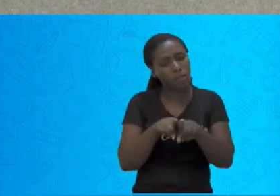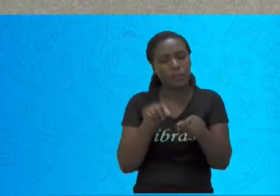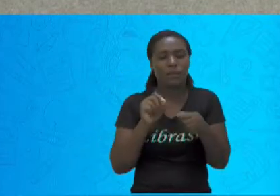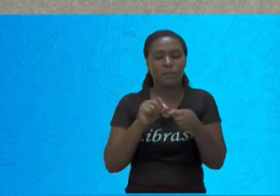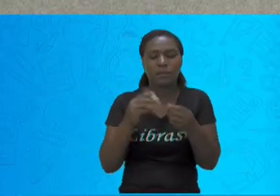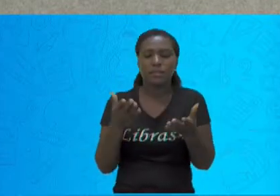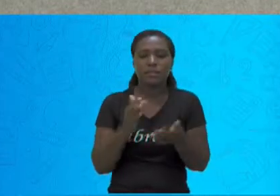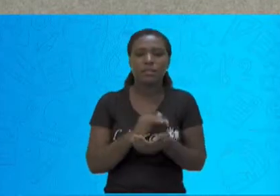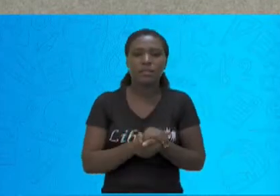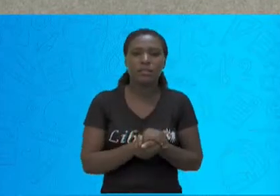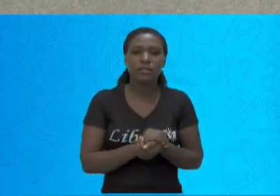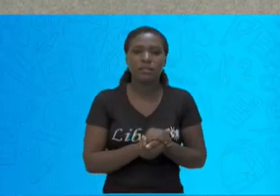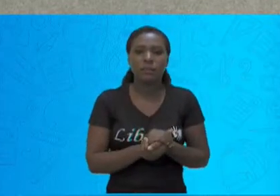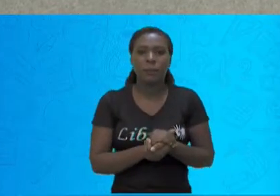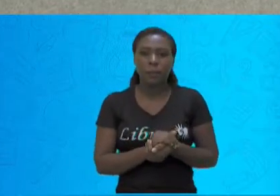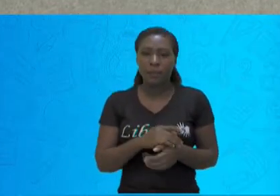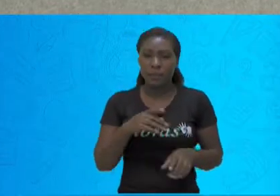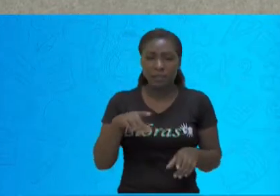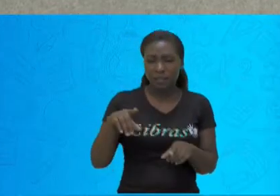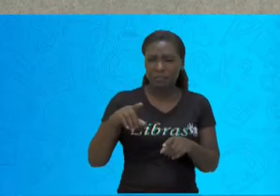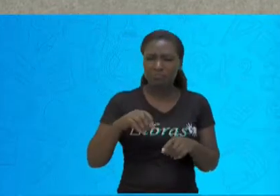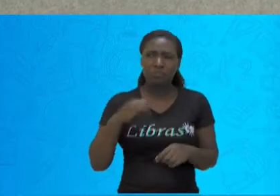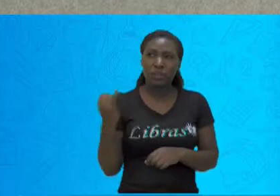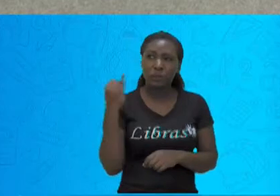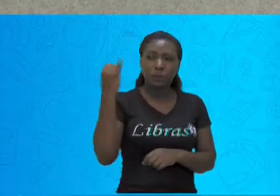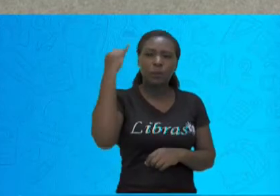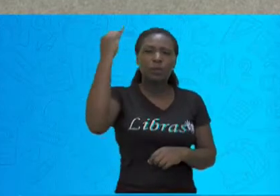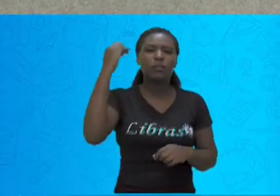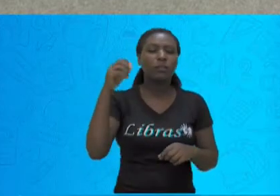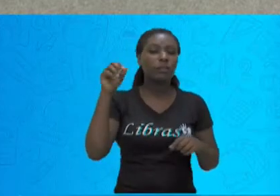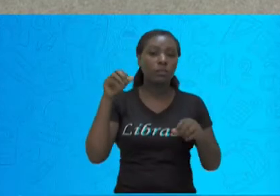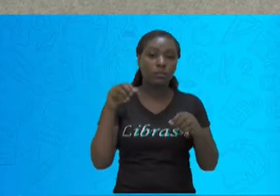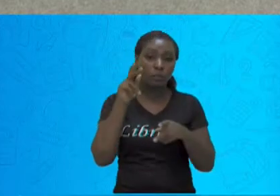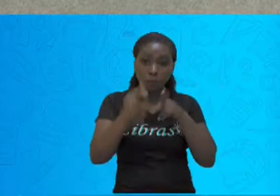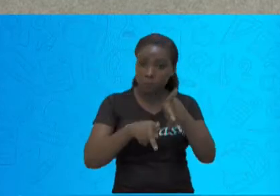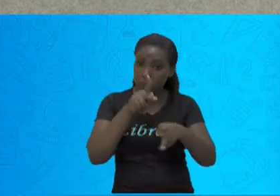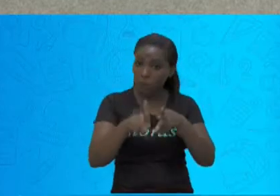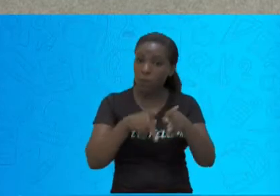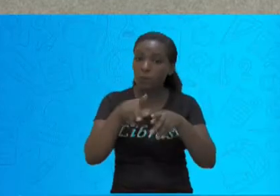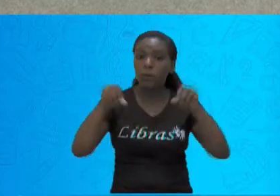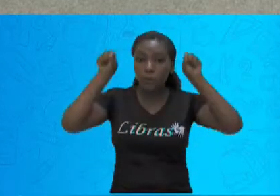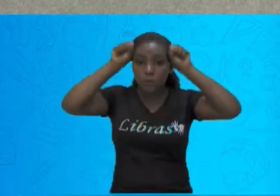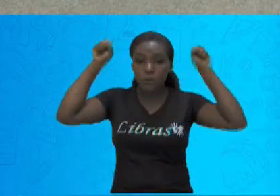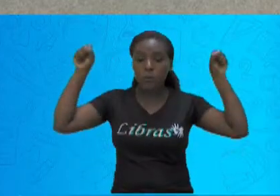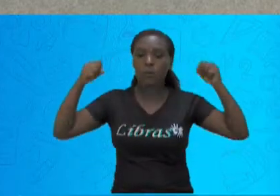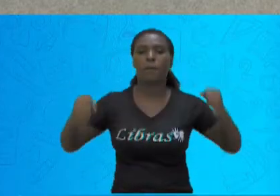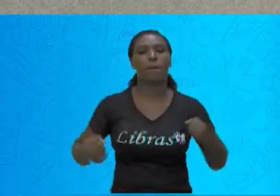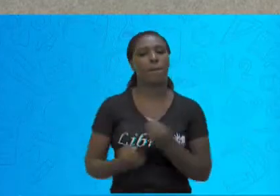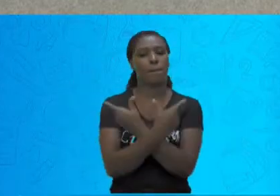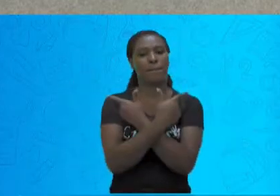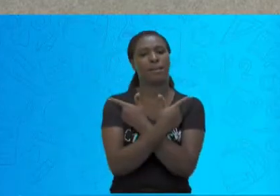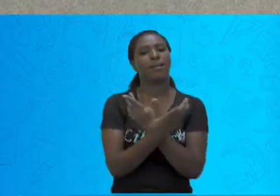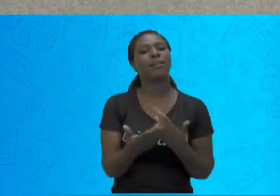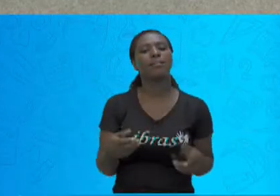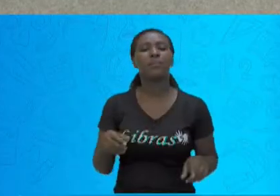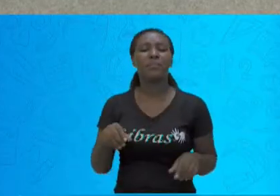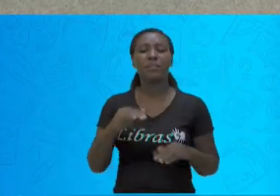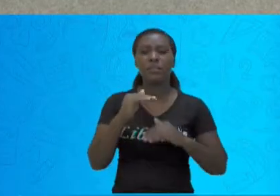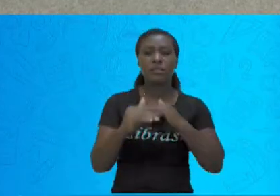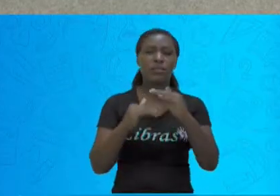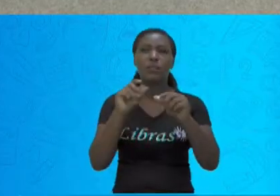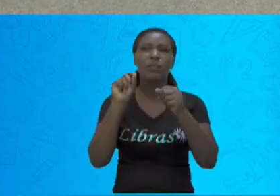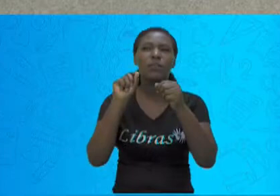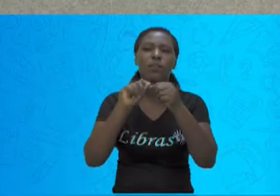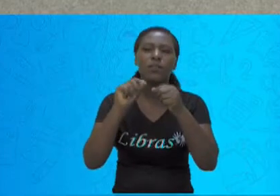importância para os maias. Os maias desenvolveram o papel ou o cartão, um cartão